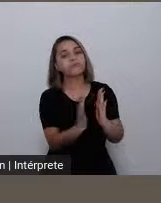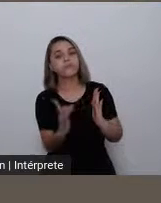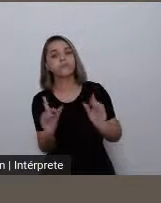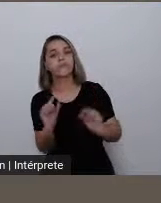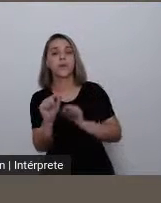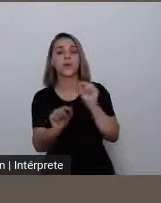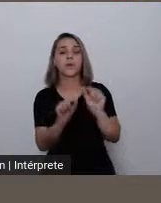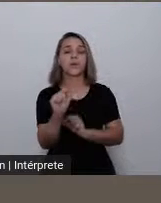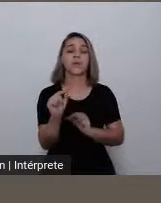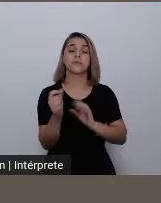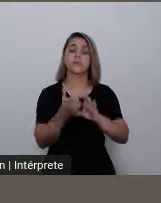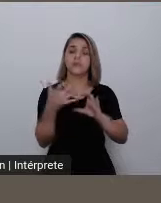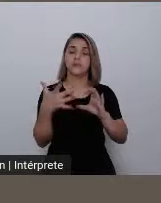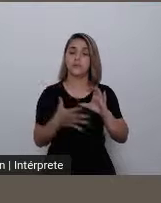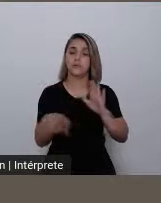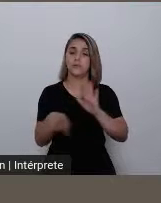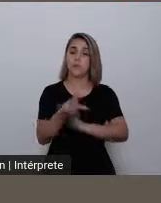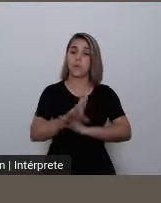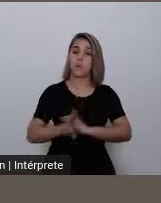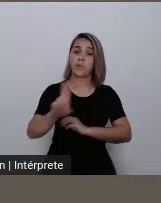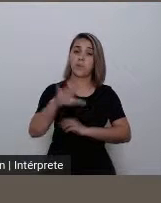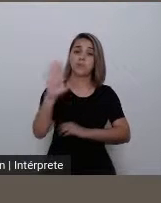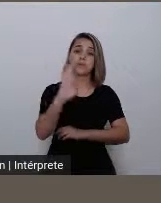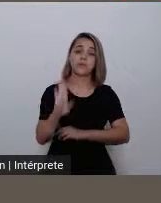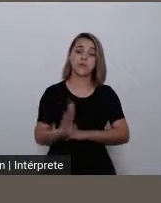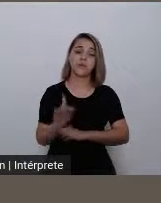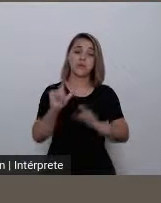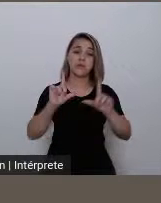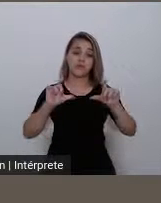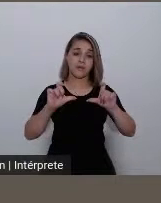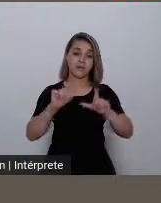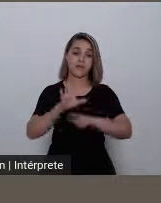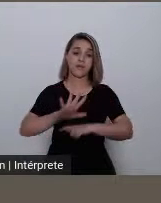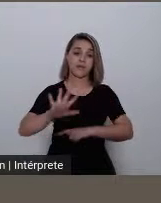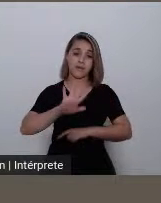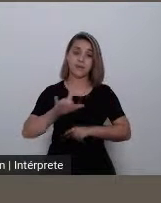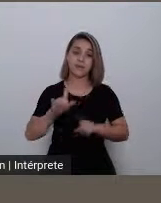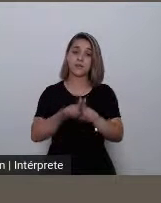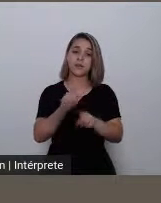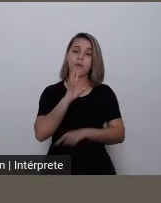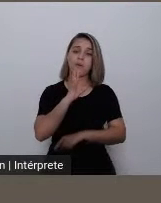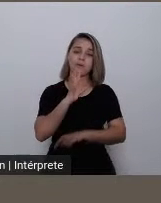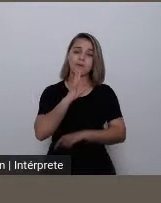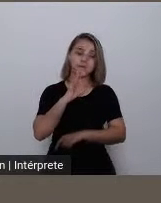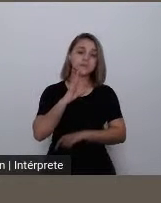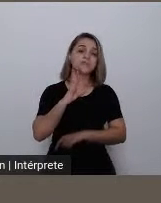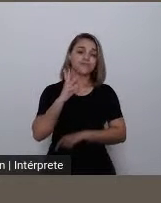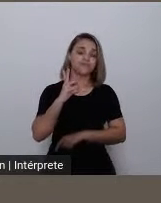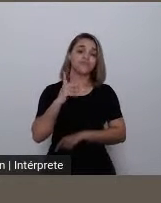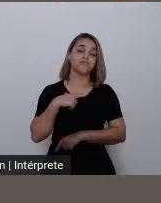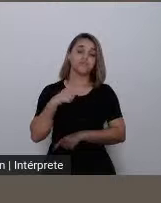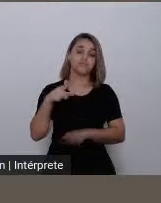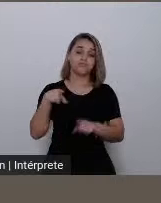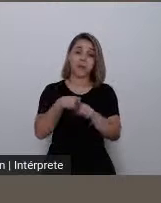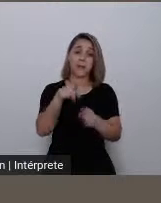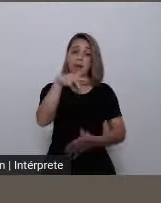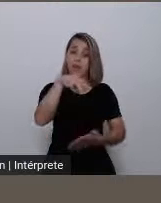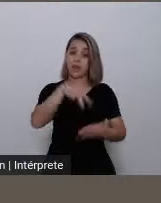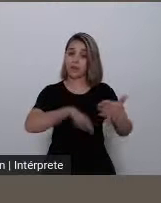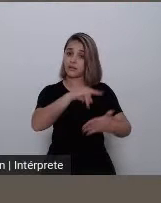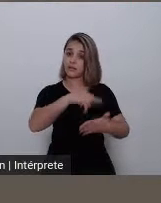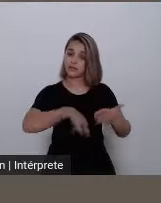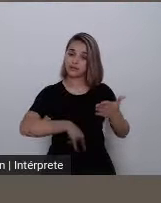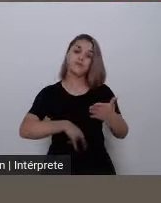modos de produção e usos da imagem no Brasil, conhecidos e registrados na historiografia. Através da leitura desses documentos, disponíveis em